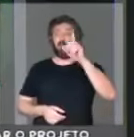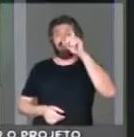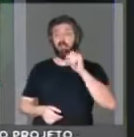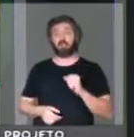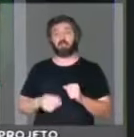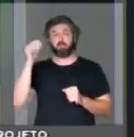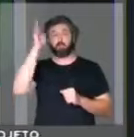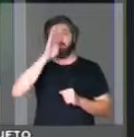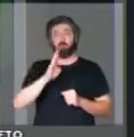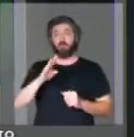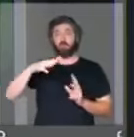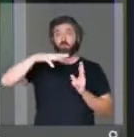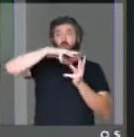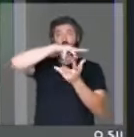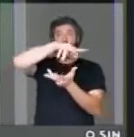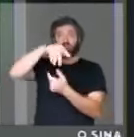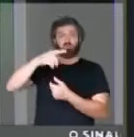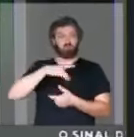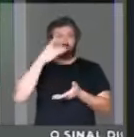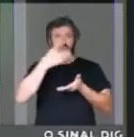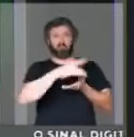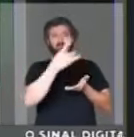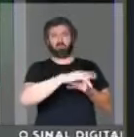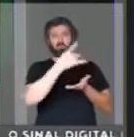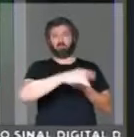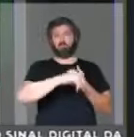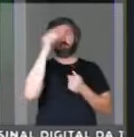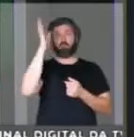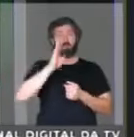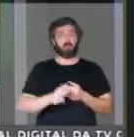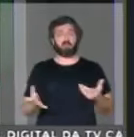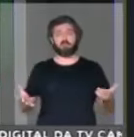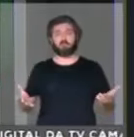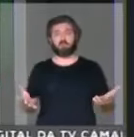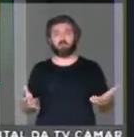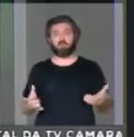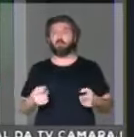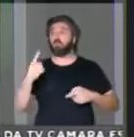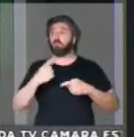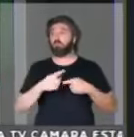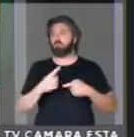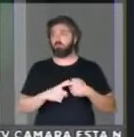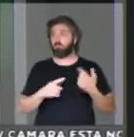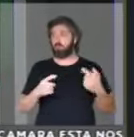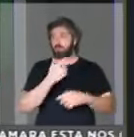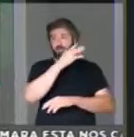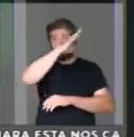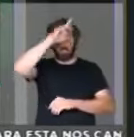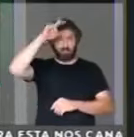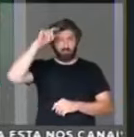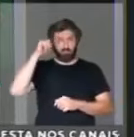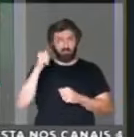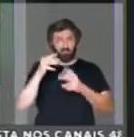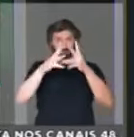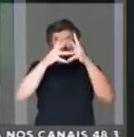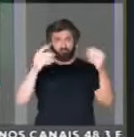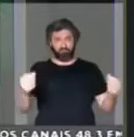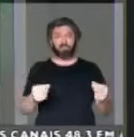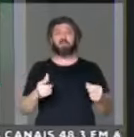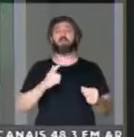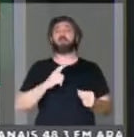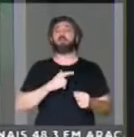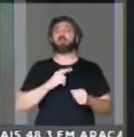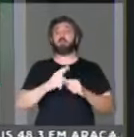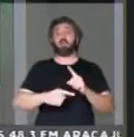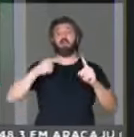tá sendo rechaçado no mundo inteiro deputado sérgio no mundo inteiro porque o desmatamento na amazônia registrou um aumento